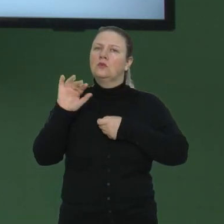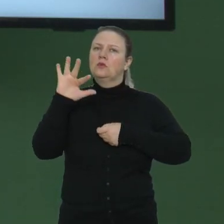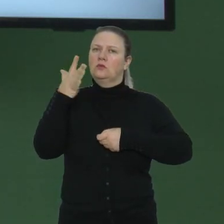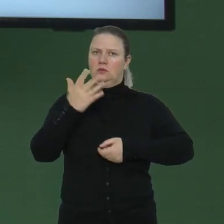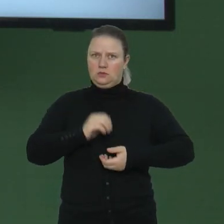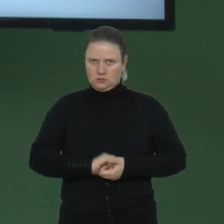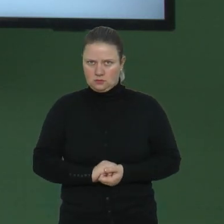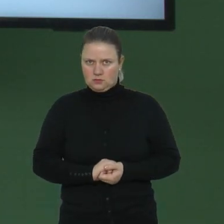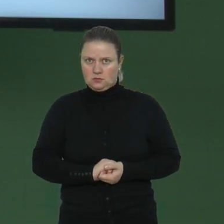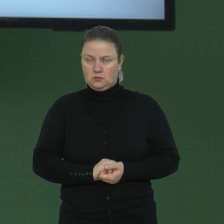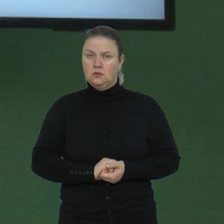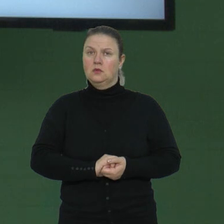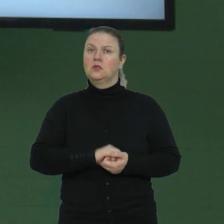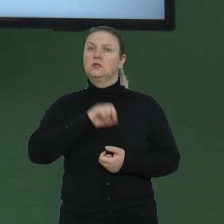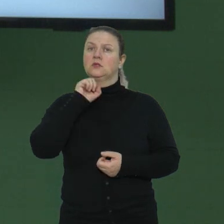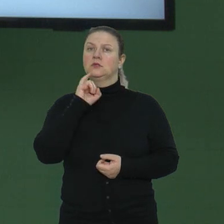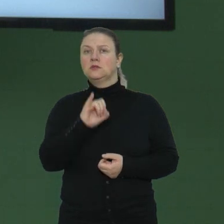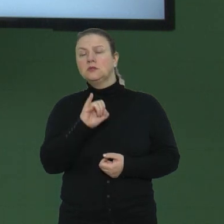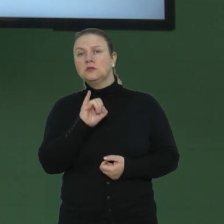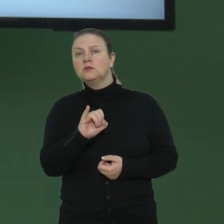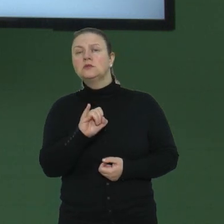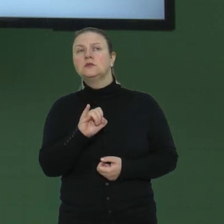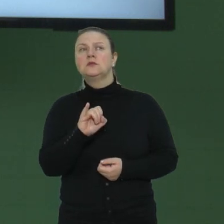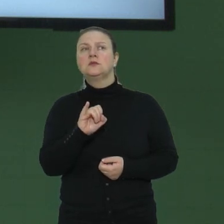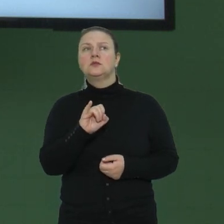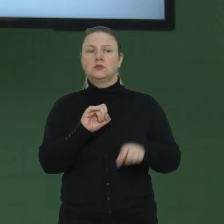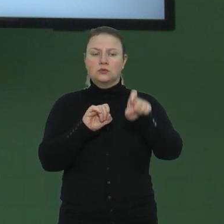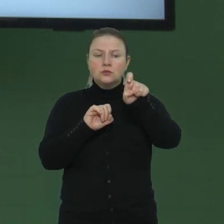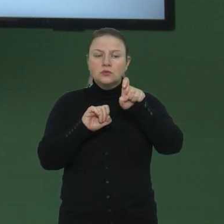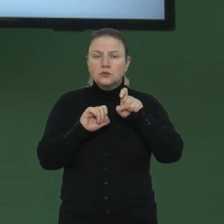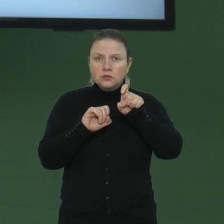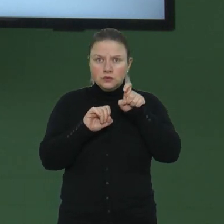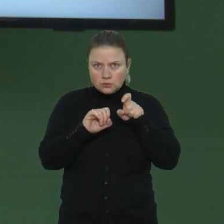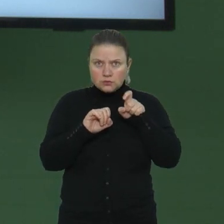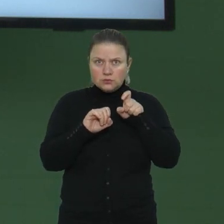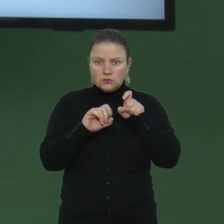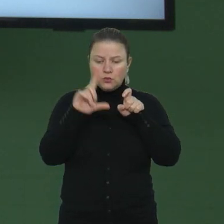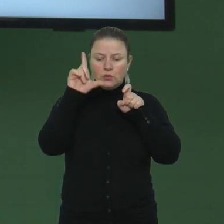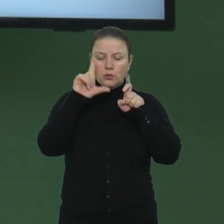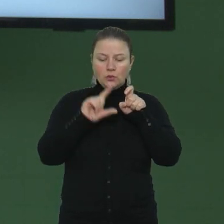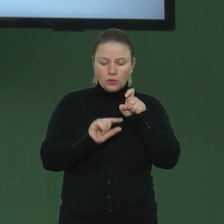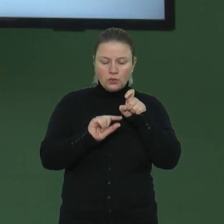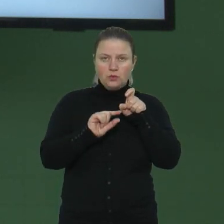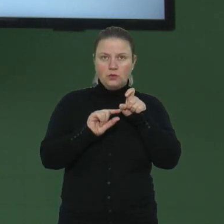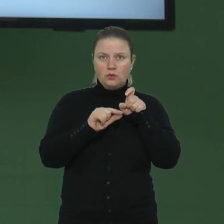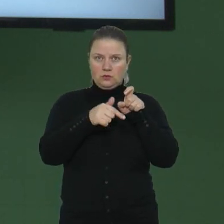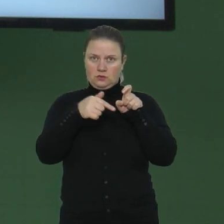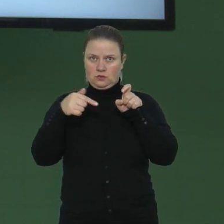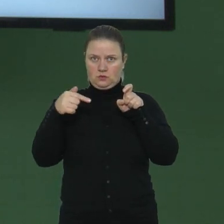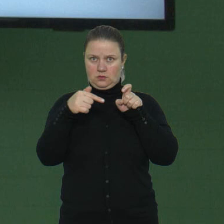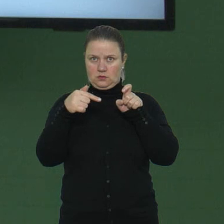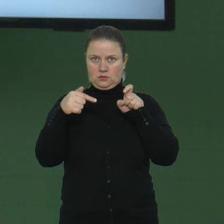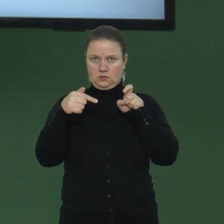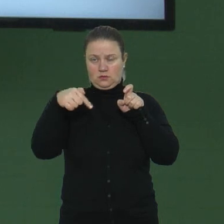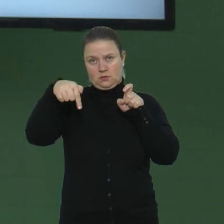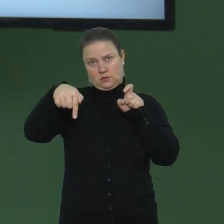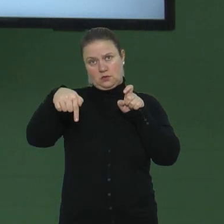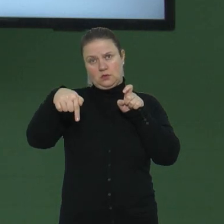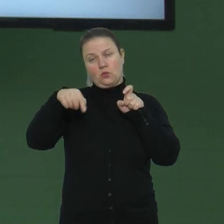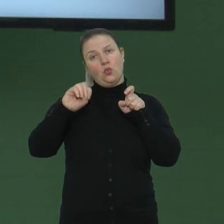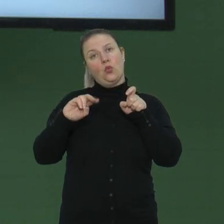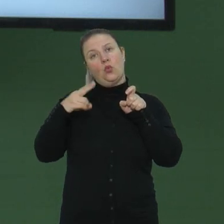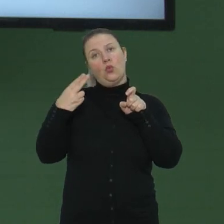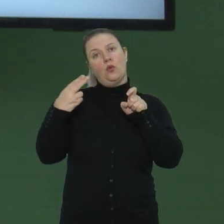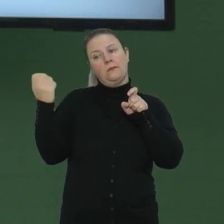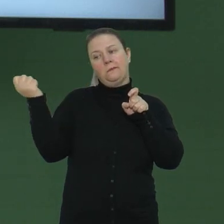Ele sendo maior, então eu tenho que o quê? Que esse x, né, vai ser menor do que o negativo, ou seja, que o menos 7, ou